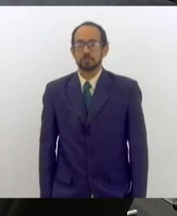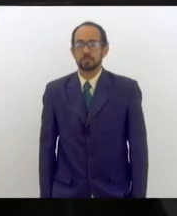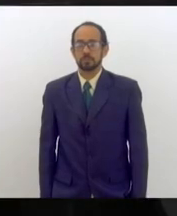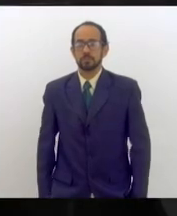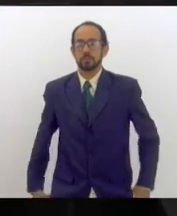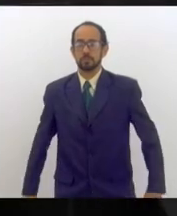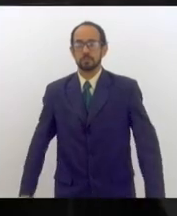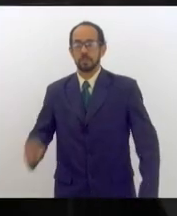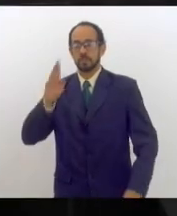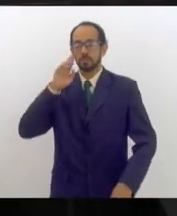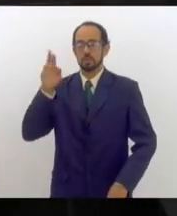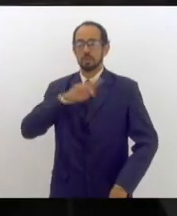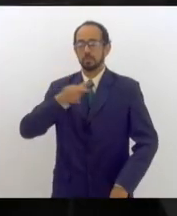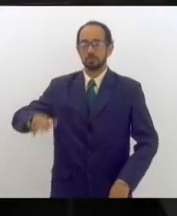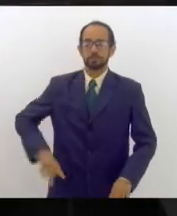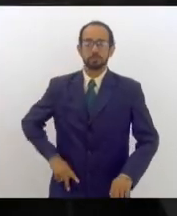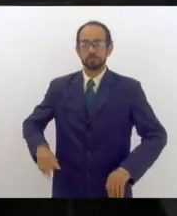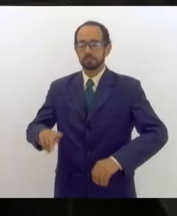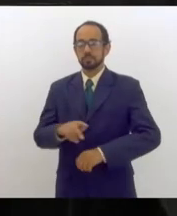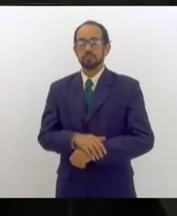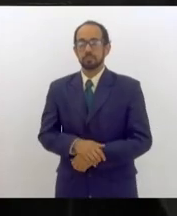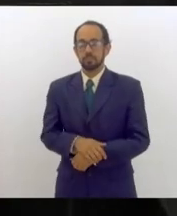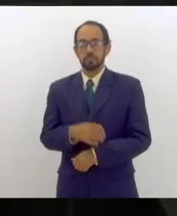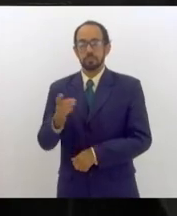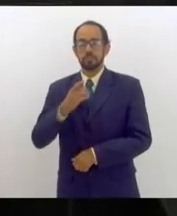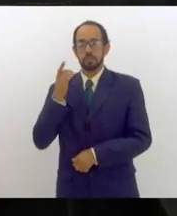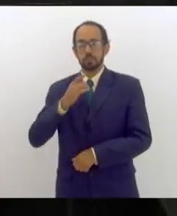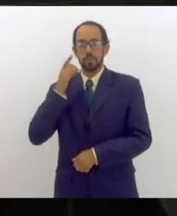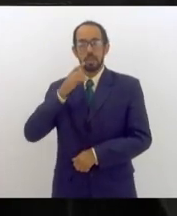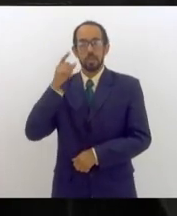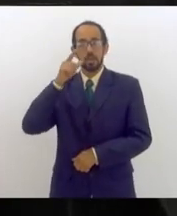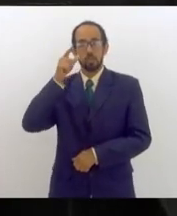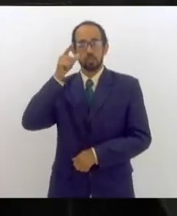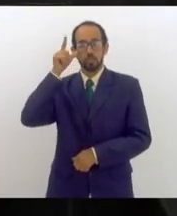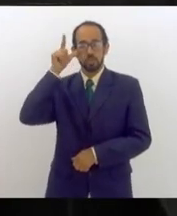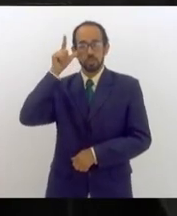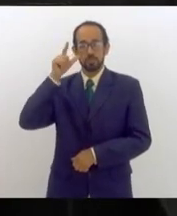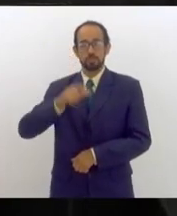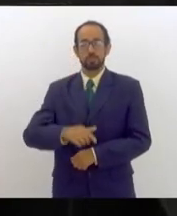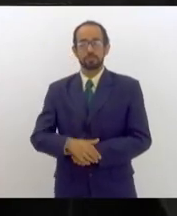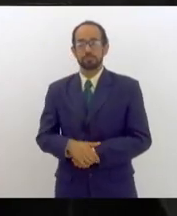senhora Presidente deputada Lucinha